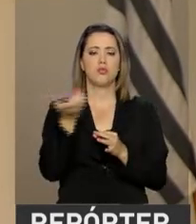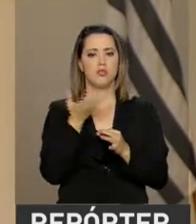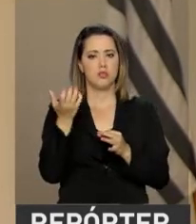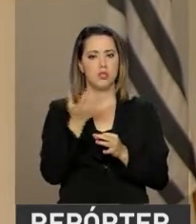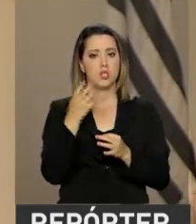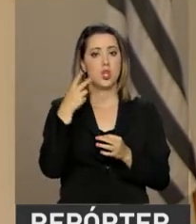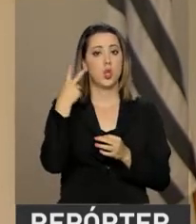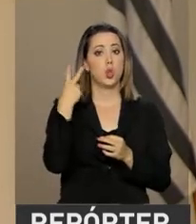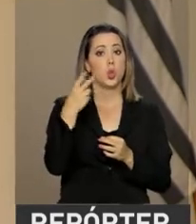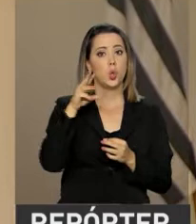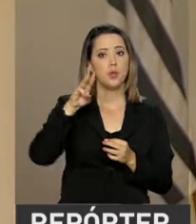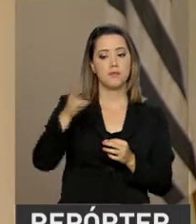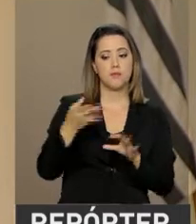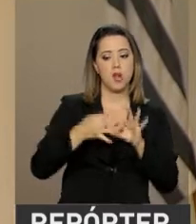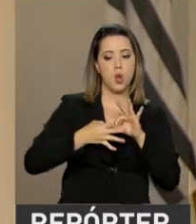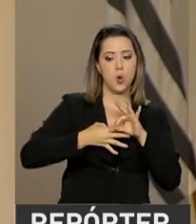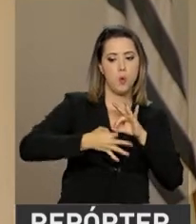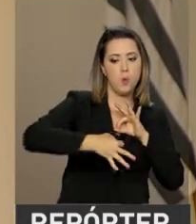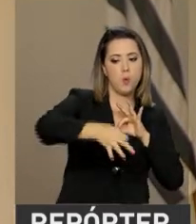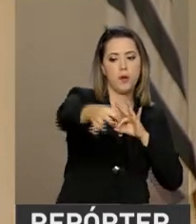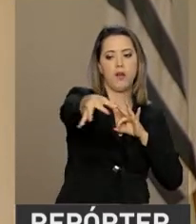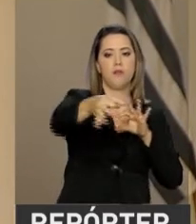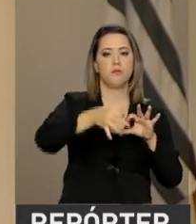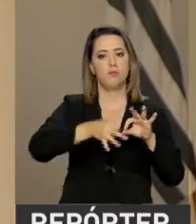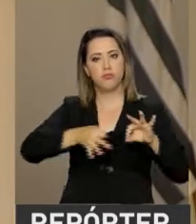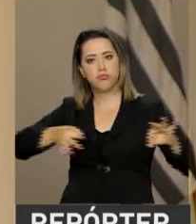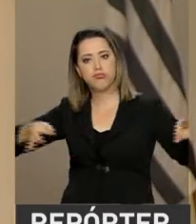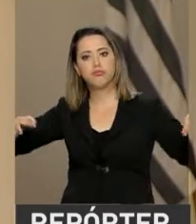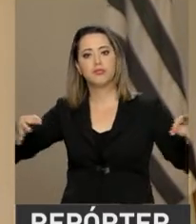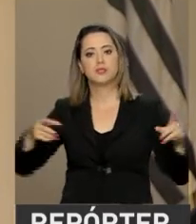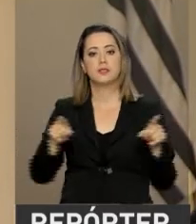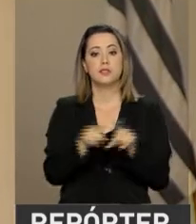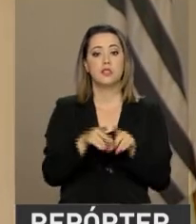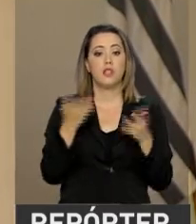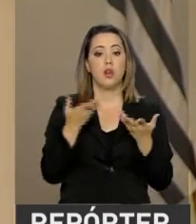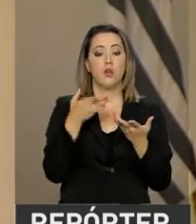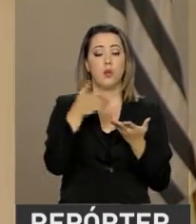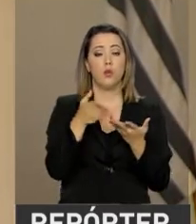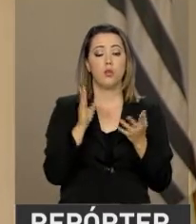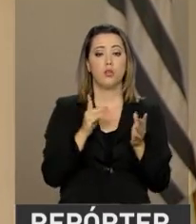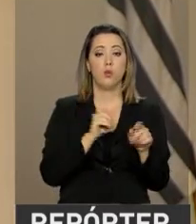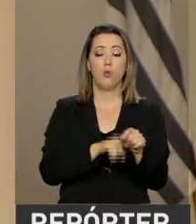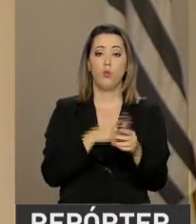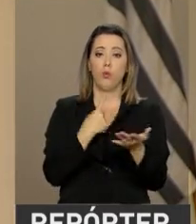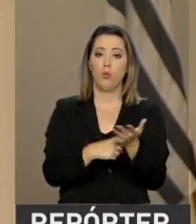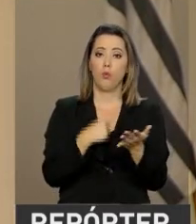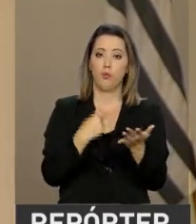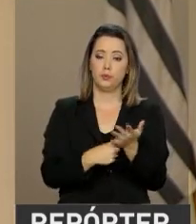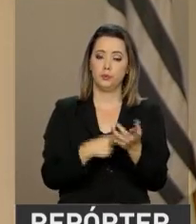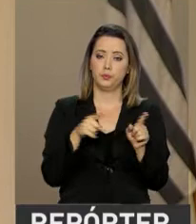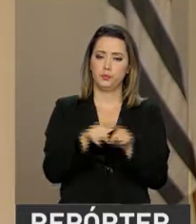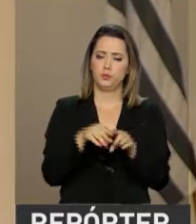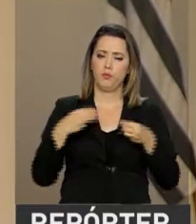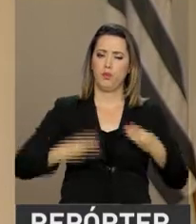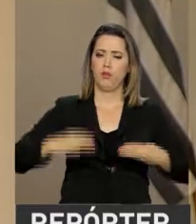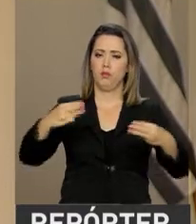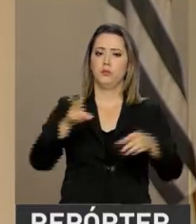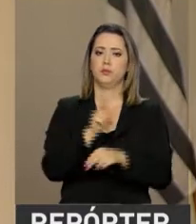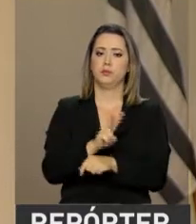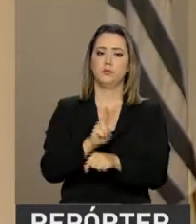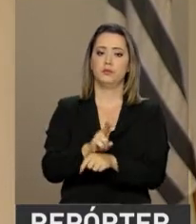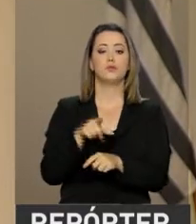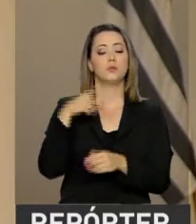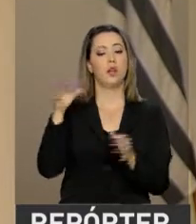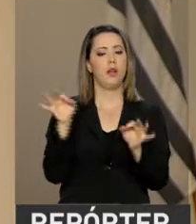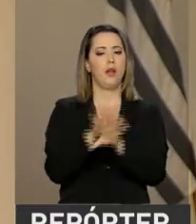2.113.000 metros quadrados do Campo de Marte. E um acordo definido há menos de um mês entre o Ministério da Defesa e a prefeitura da cidade